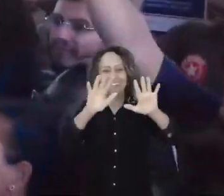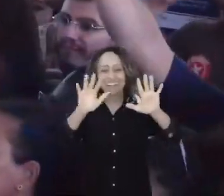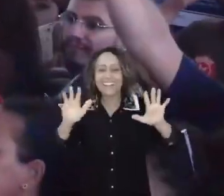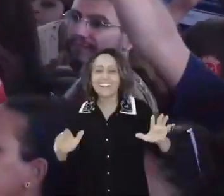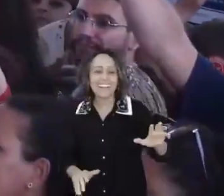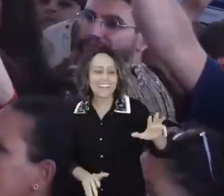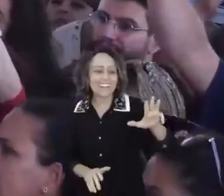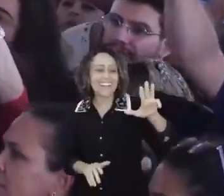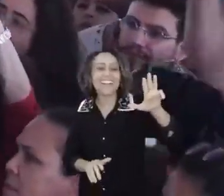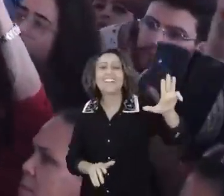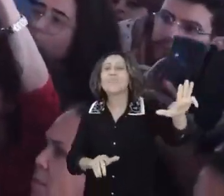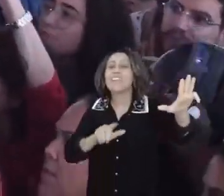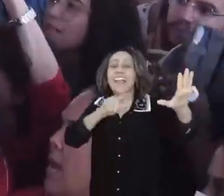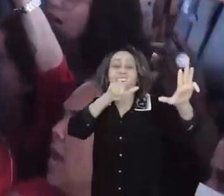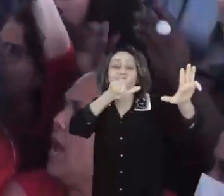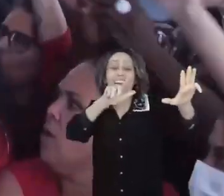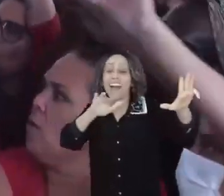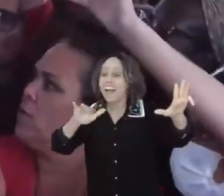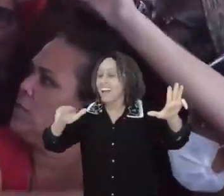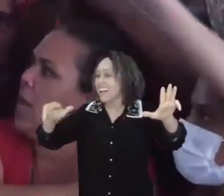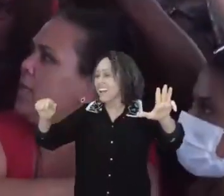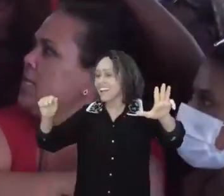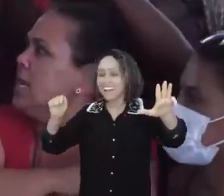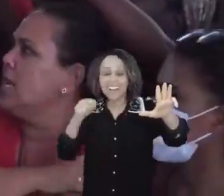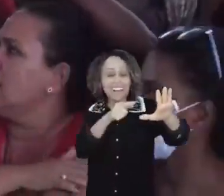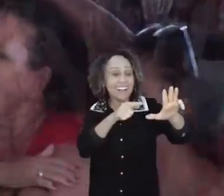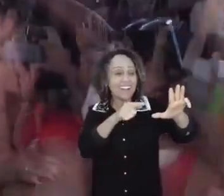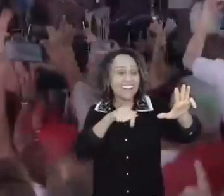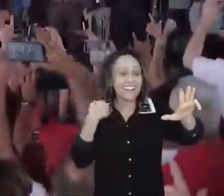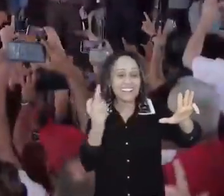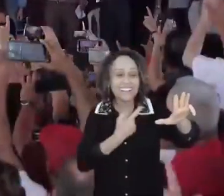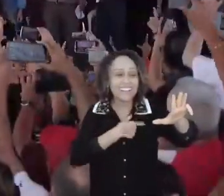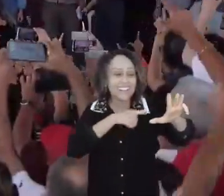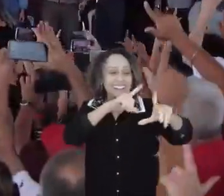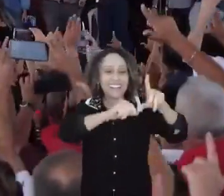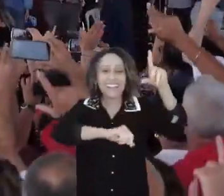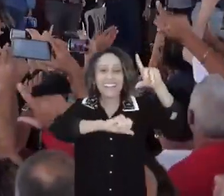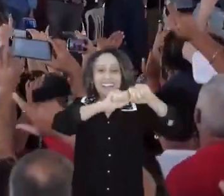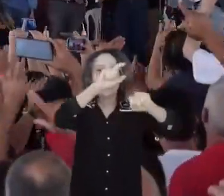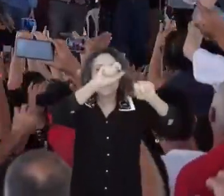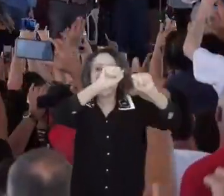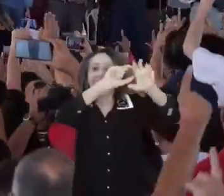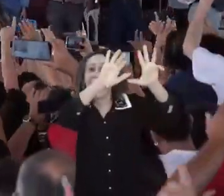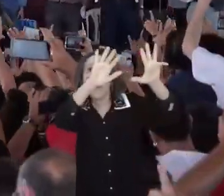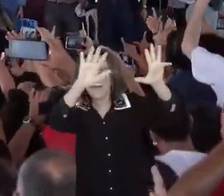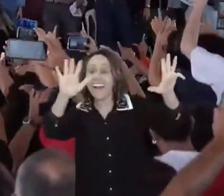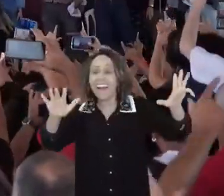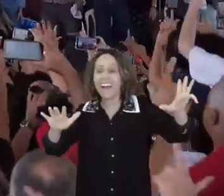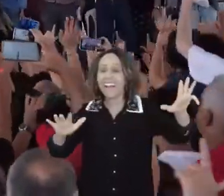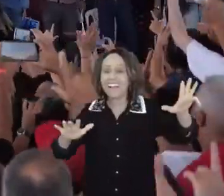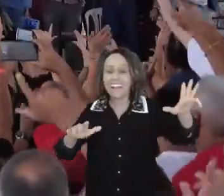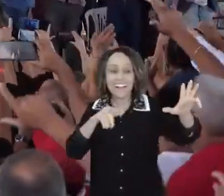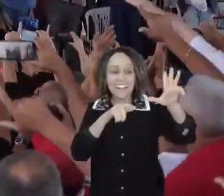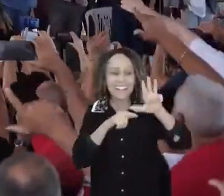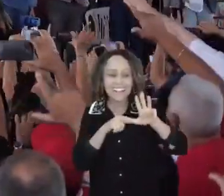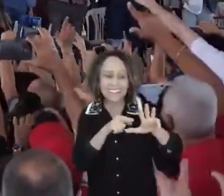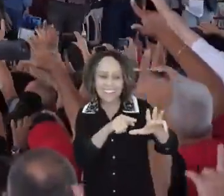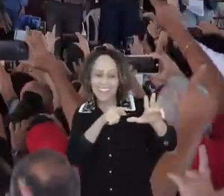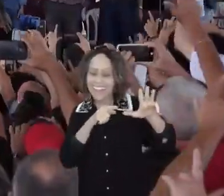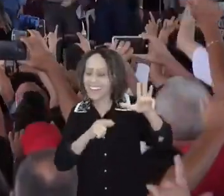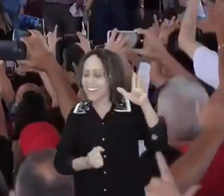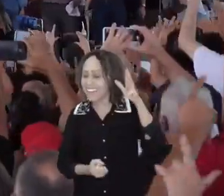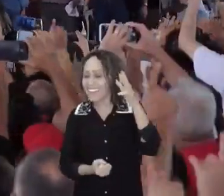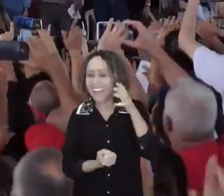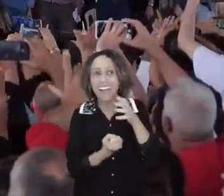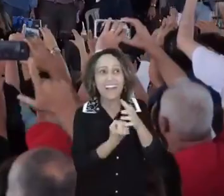Lula lá, brilha a nossa estrela. Lula lá, que nasce a esperança. Lula